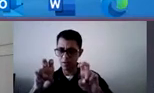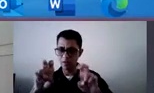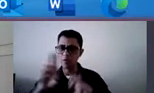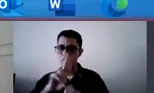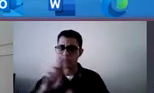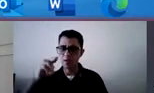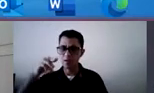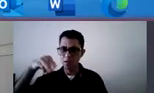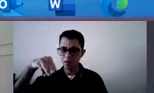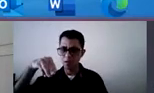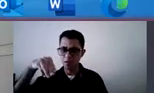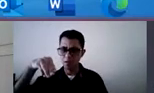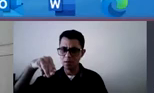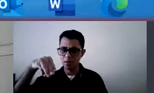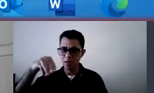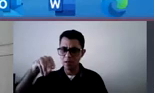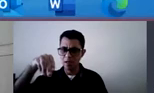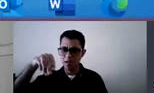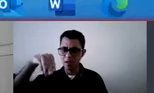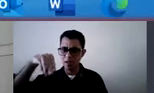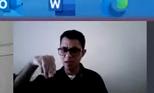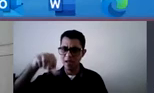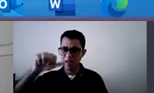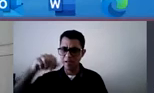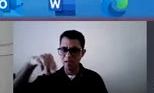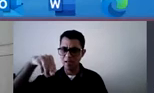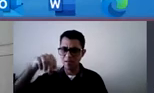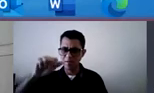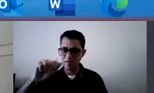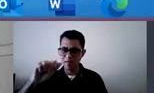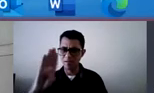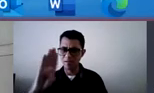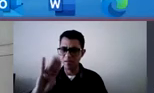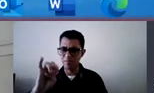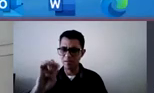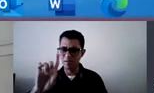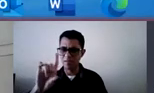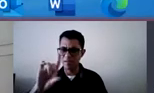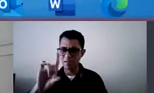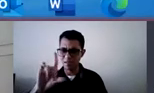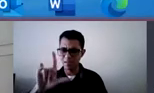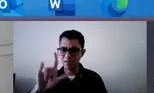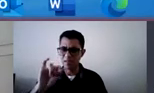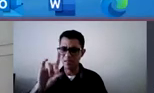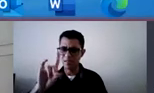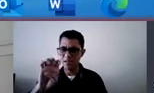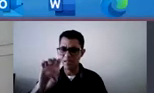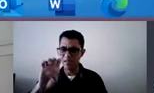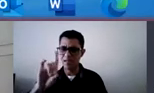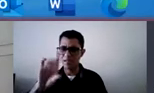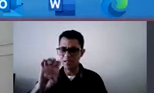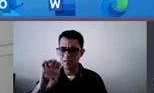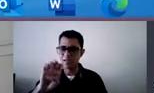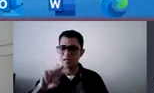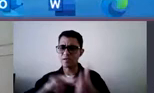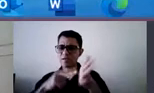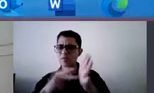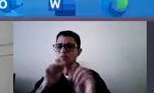amabilidade. Dentro de amabilidade, nós vamos encontrar o respeito, empatia e confiança.